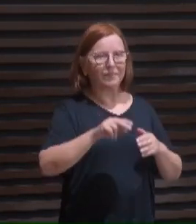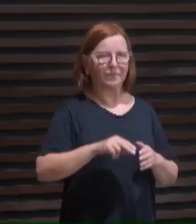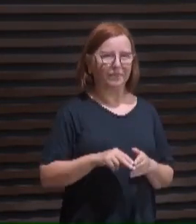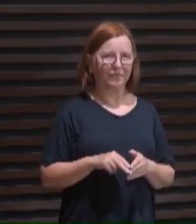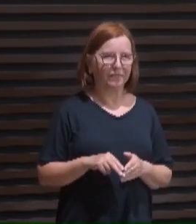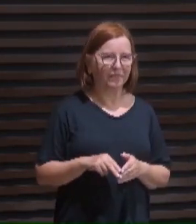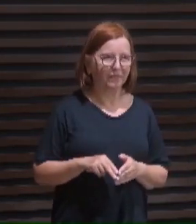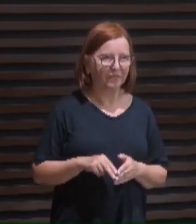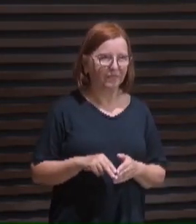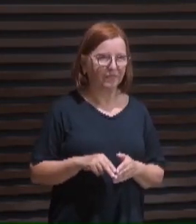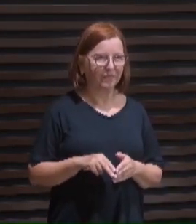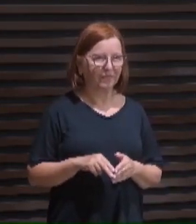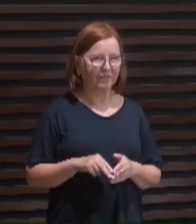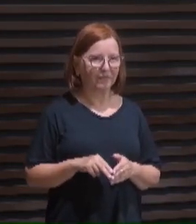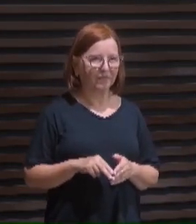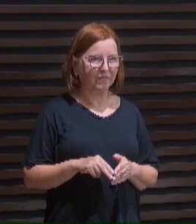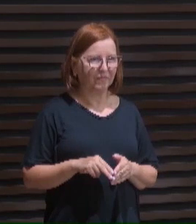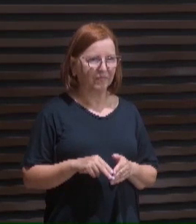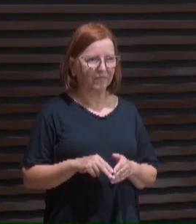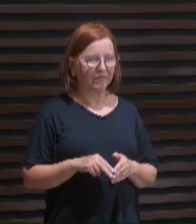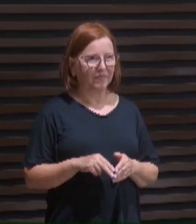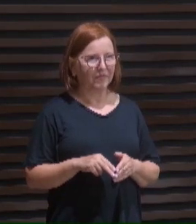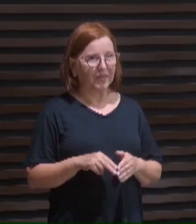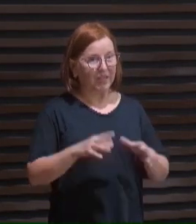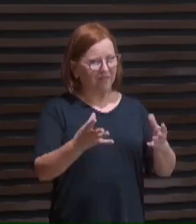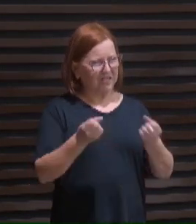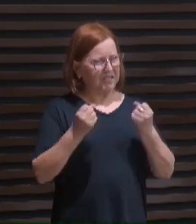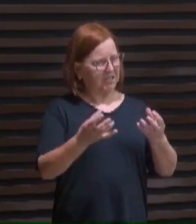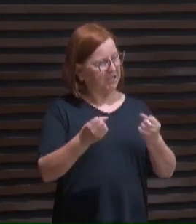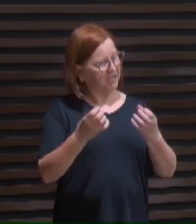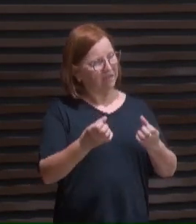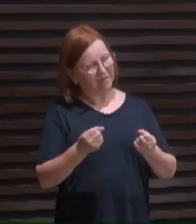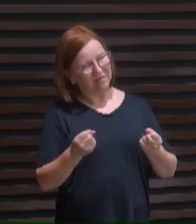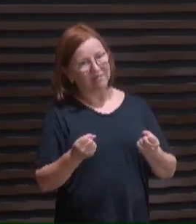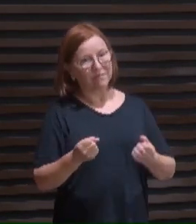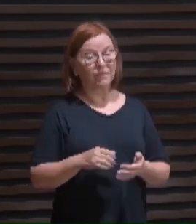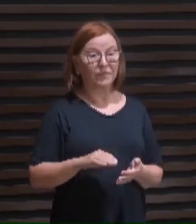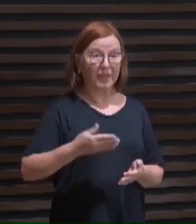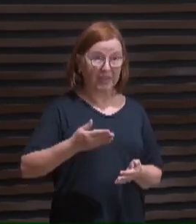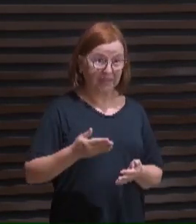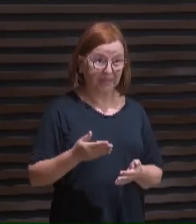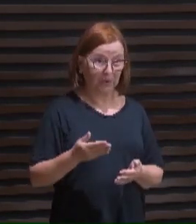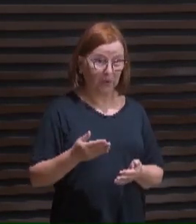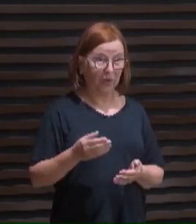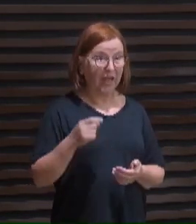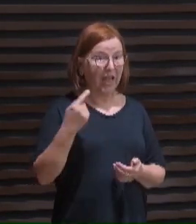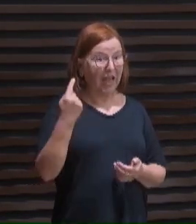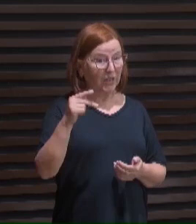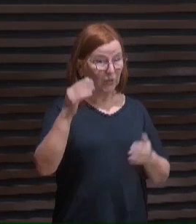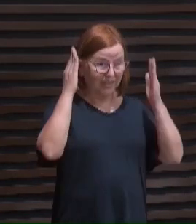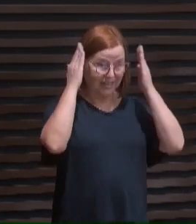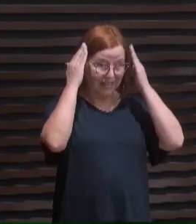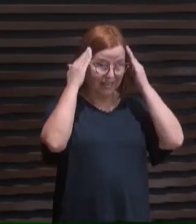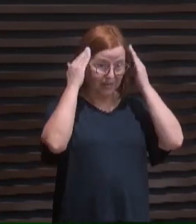você está se alimentando dessas coisas. Eles vão fazer a sua cabeça. É isso que o